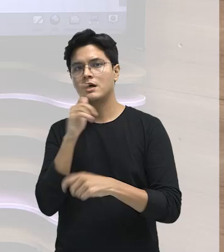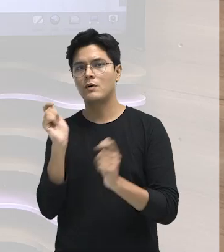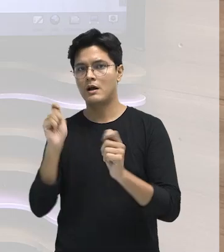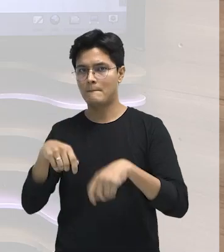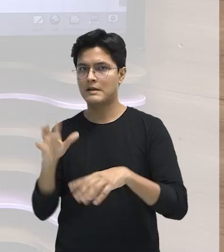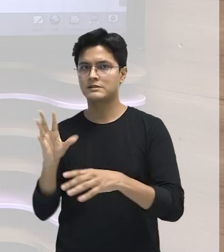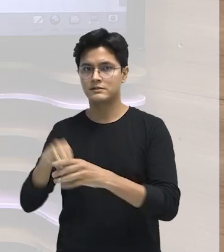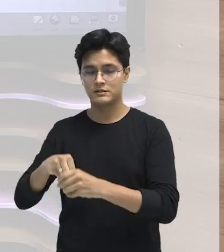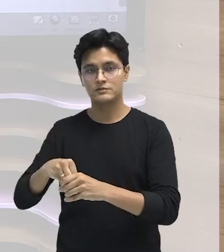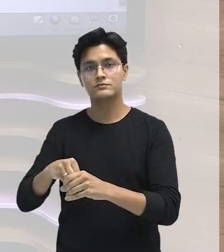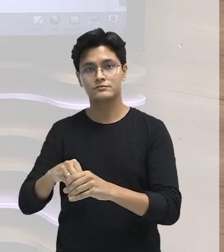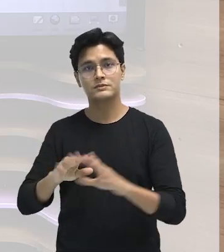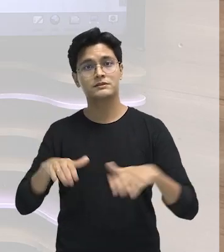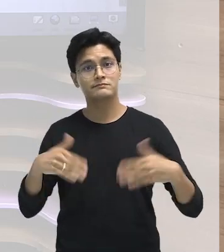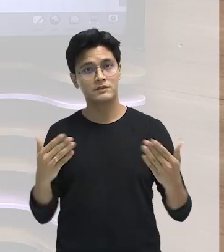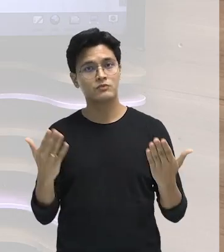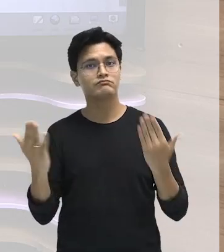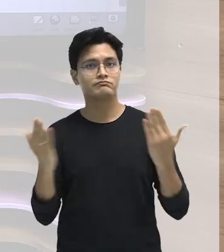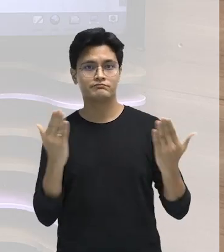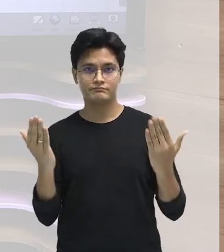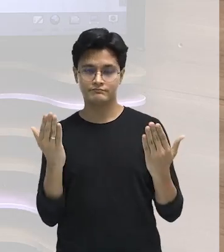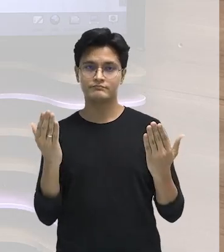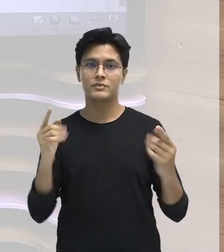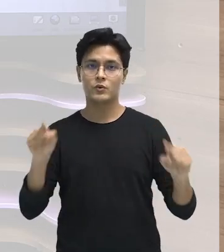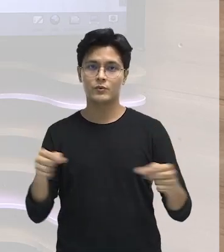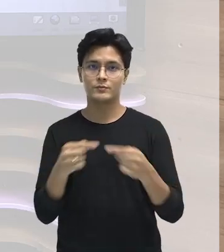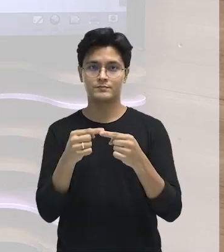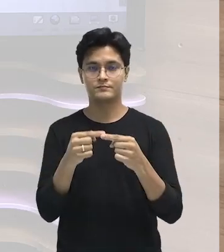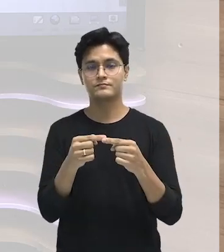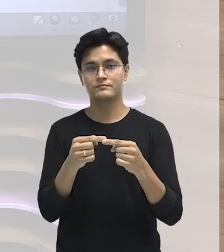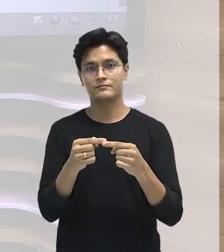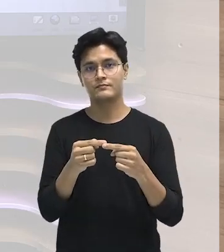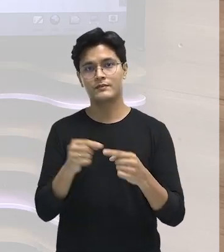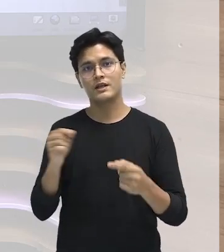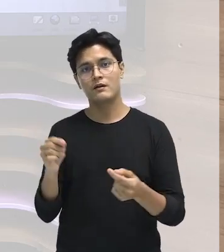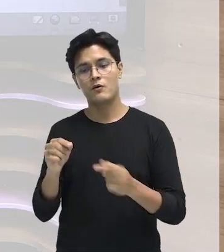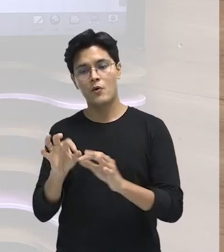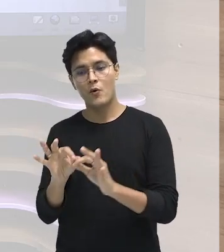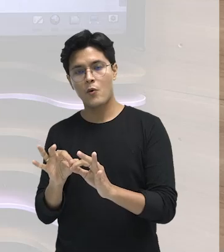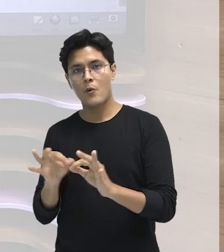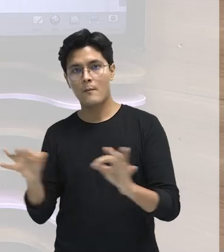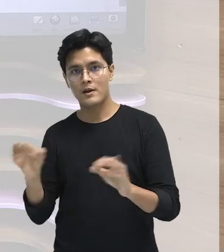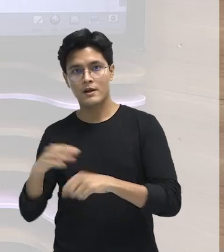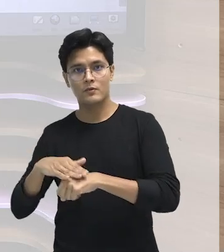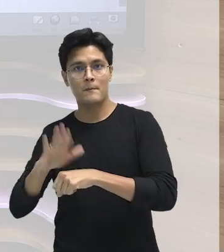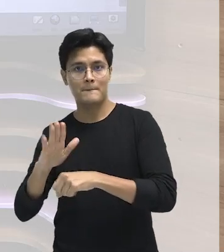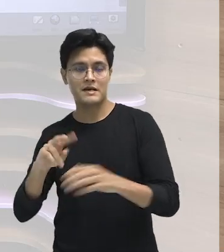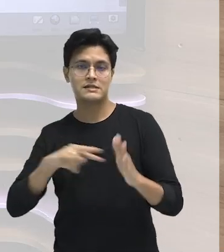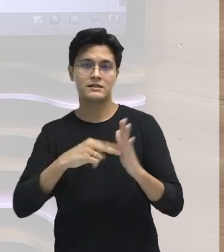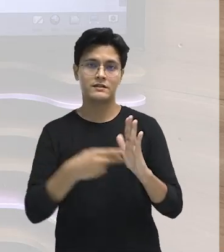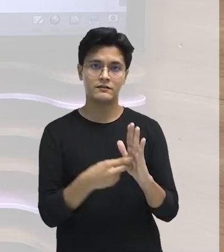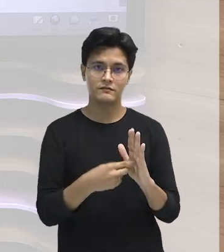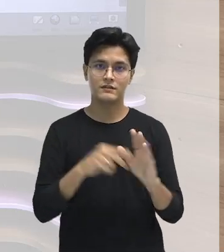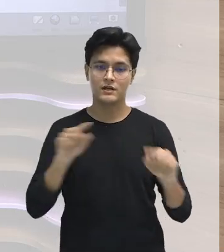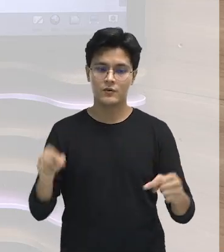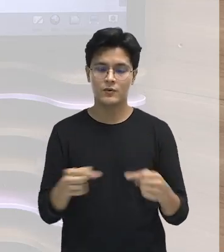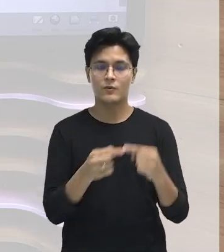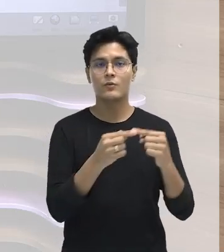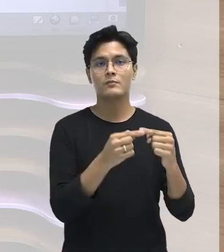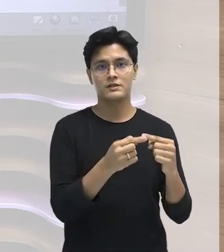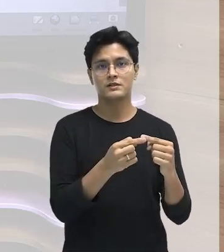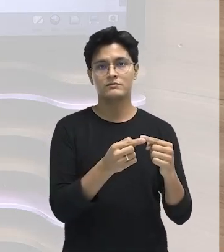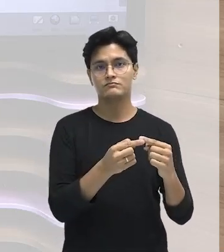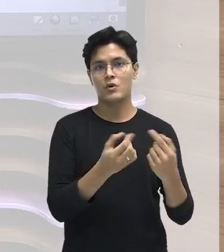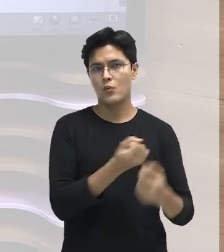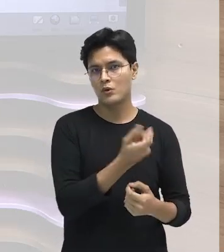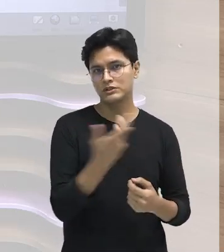diretamente proporcionais. Por quê? Justamente por isso. Quanto maior o comprimento, maior será a quantidade de água a colocarmos